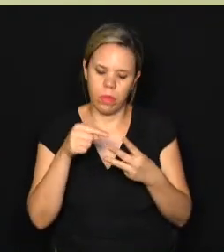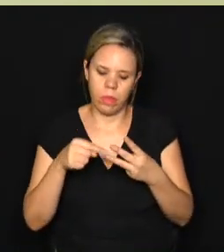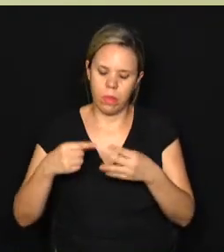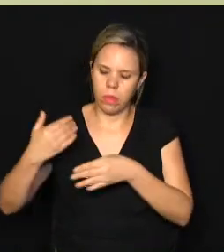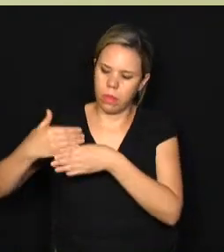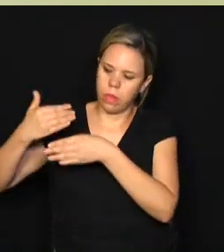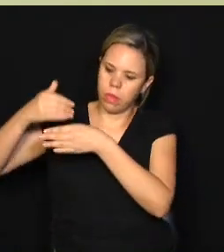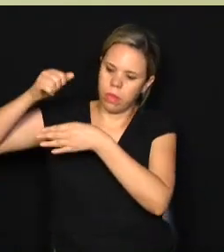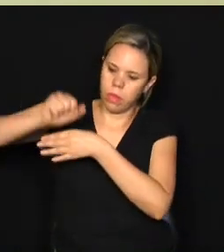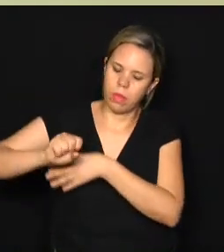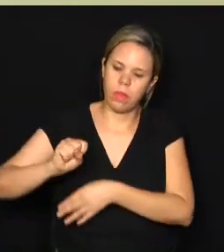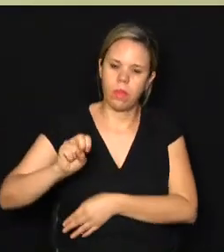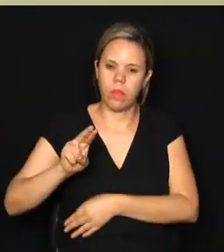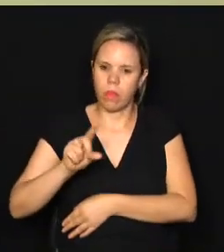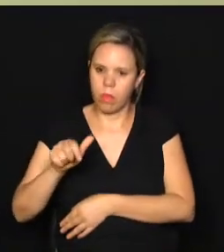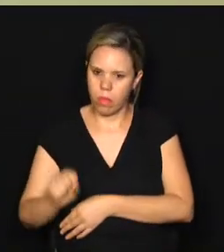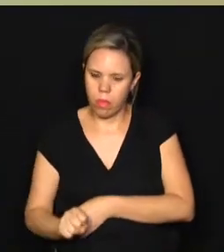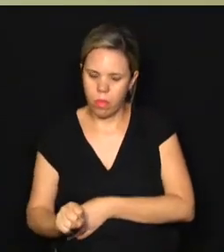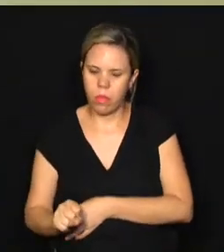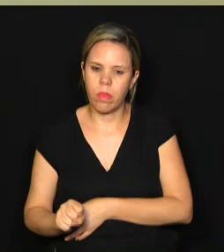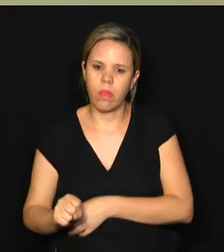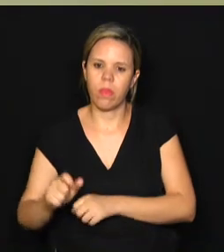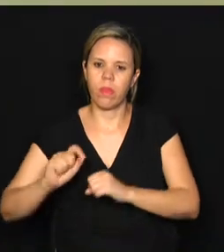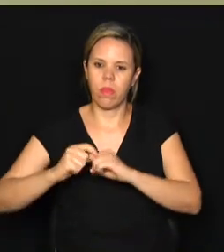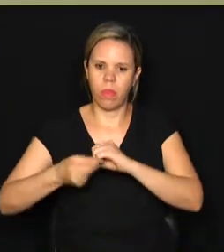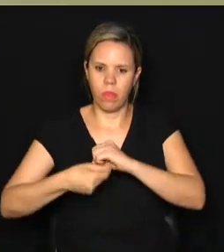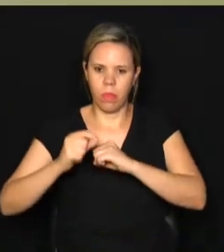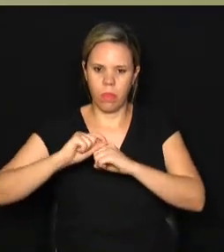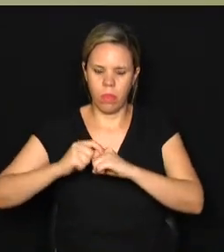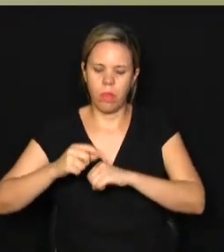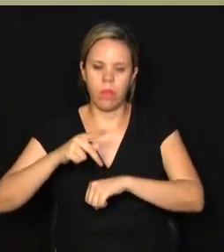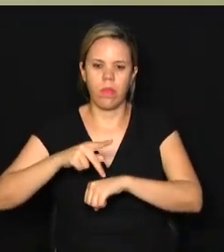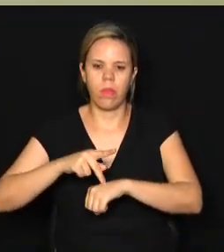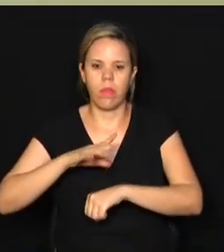Sousas, Amparo e Pedreira. É